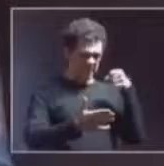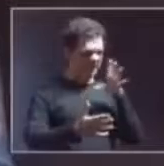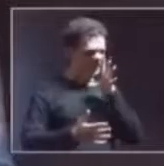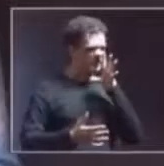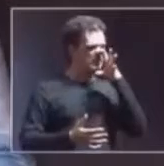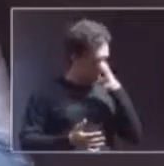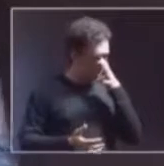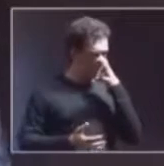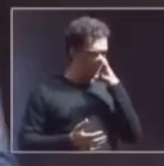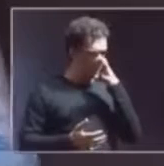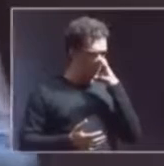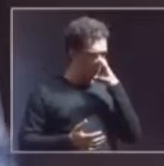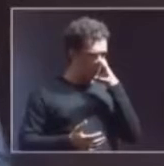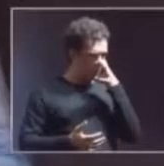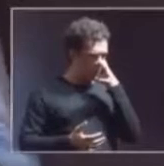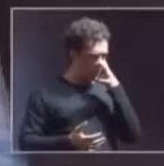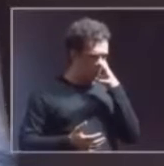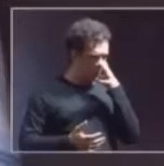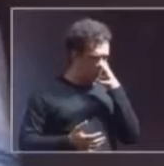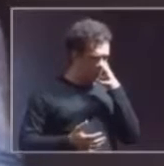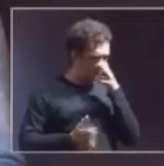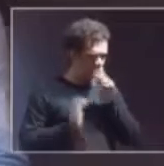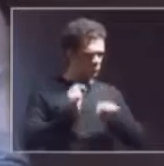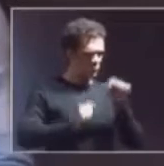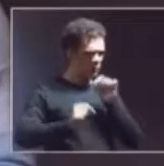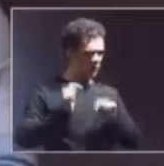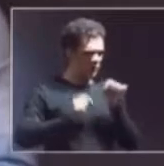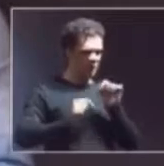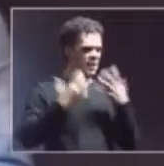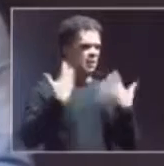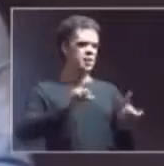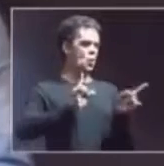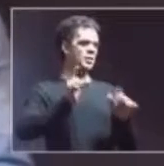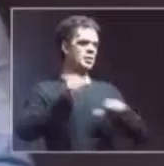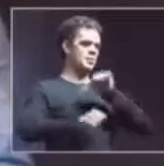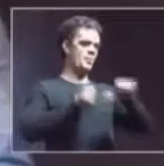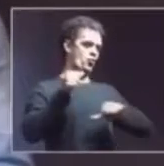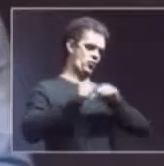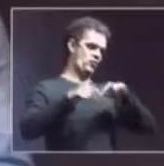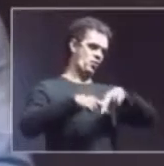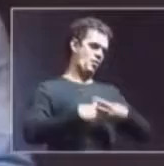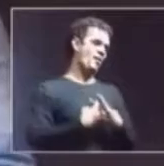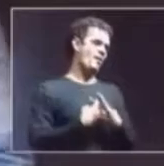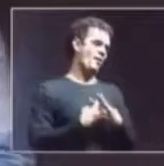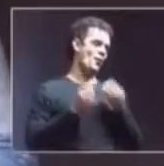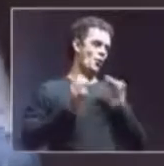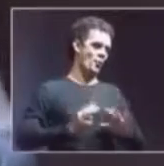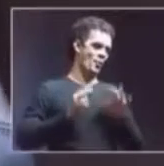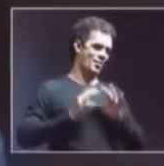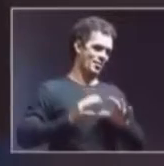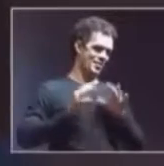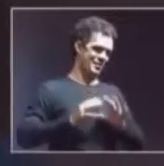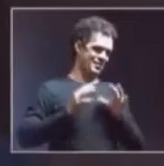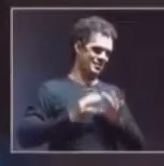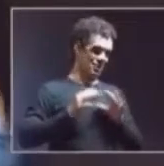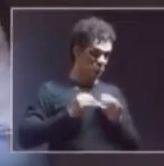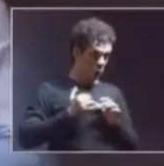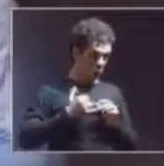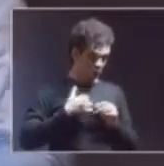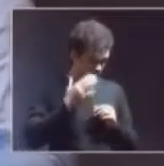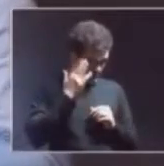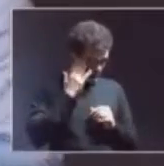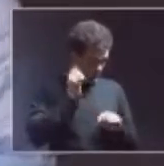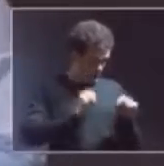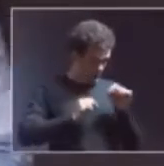em permanecer na zona de conforto da não modificação dos comportamentos. É somente quando a gente